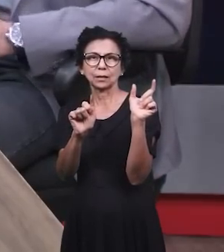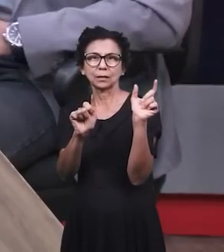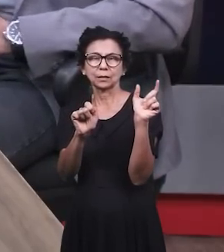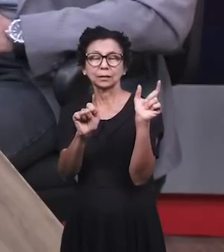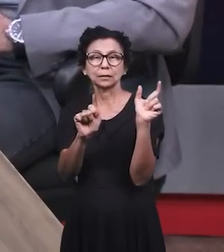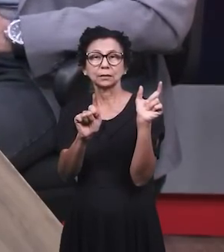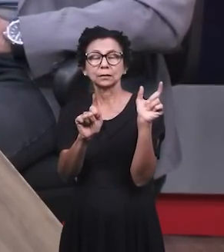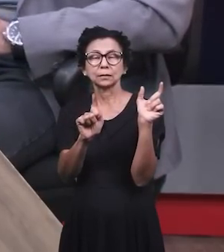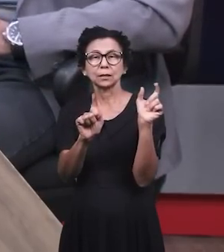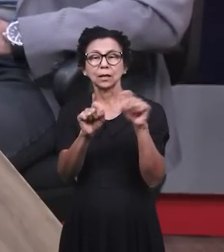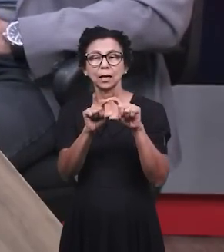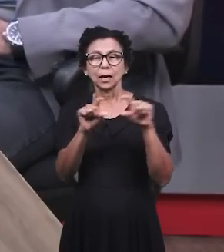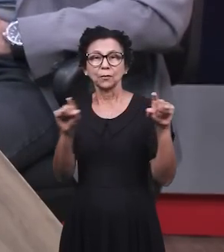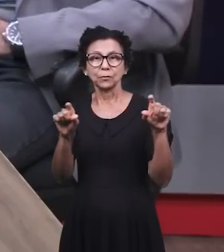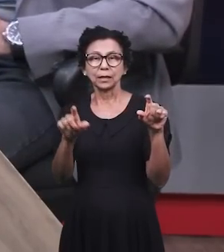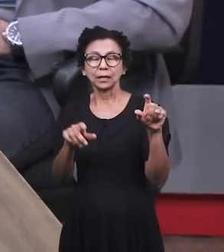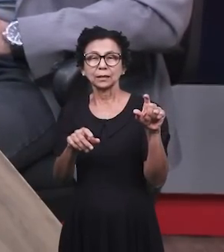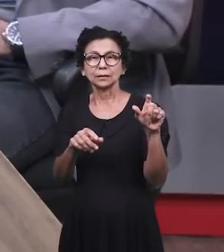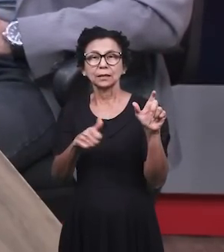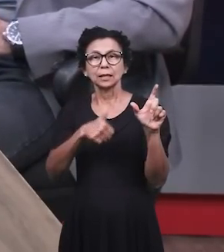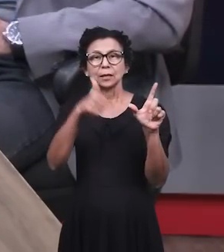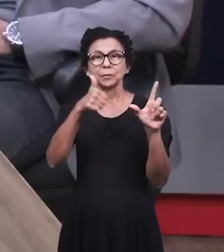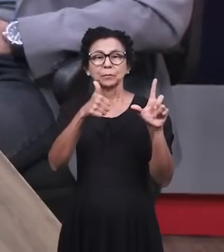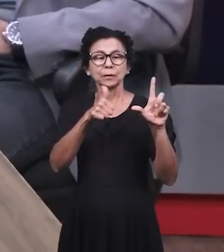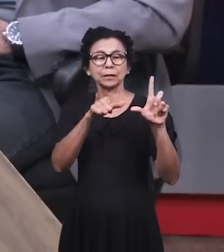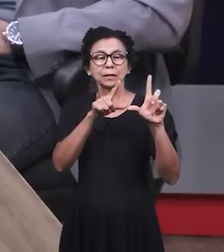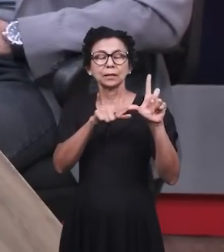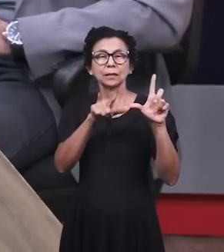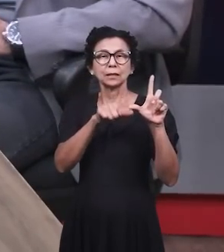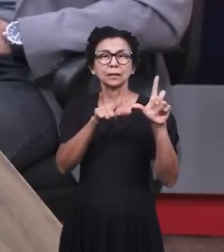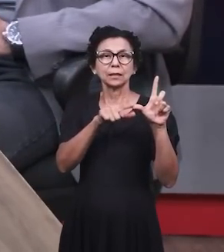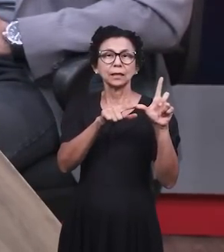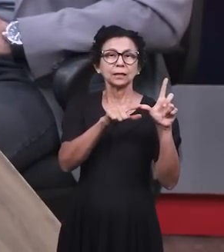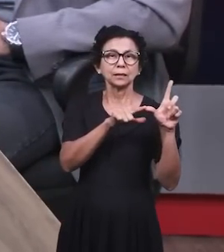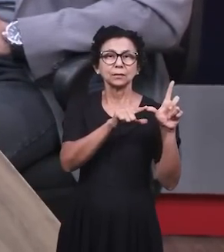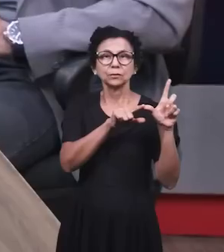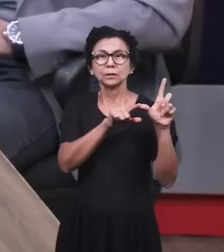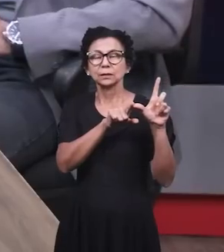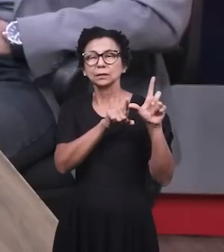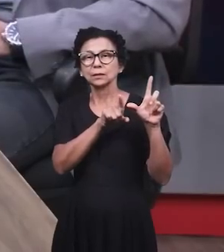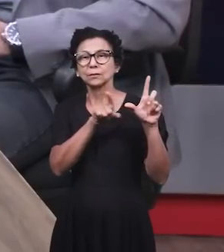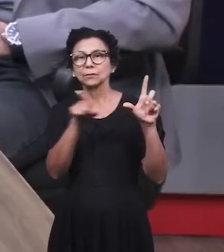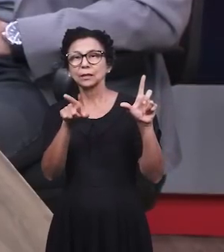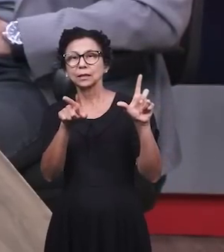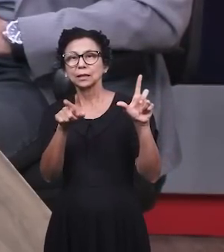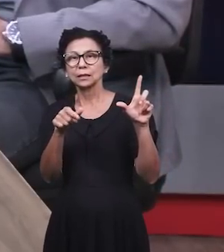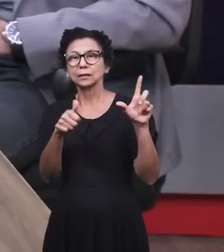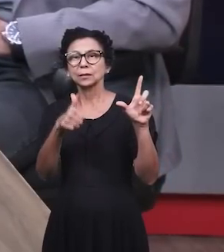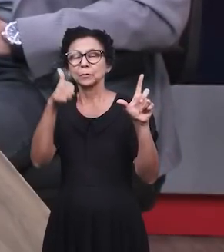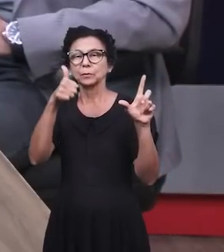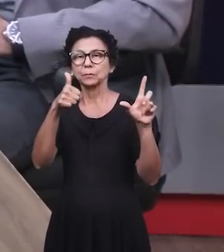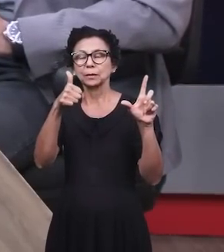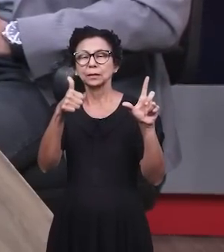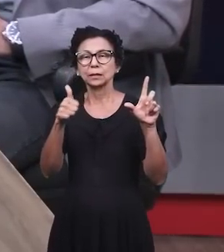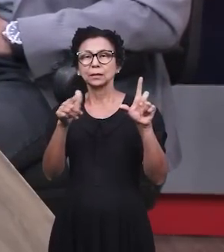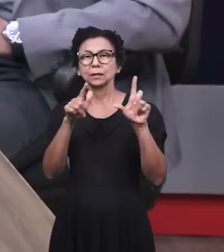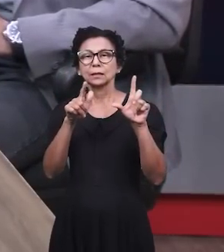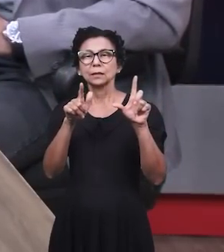primeira letra da frase, você casa com a letra N, que é a primeira letra